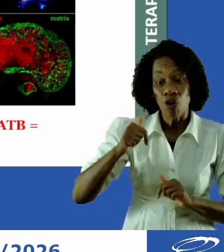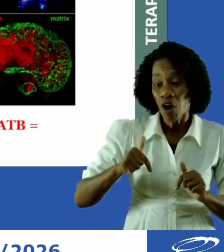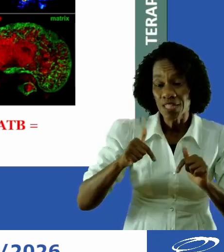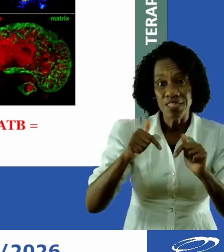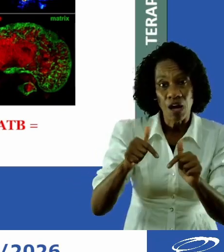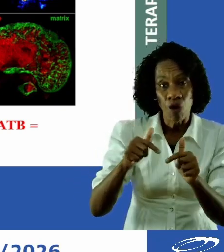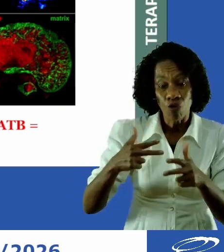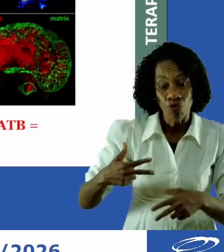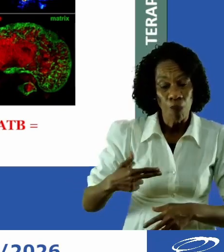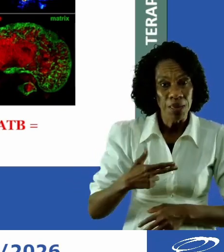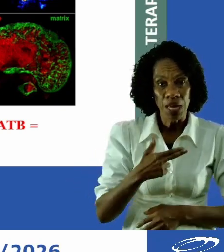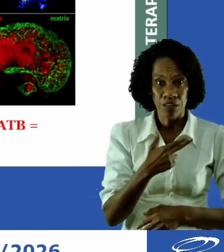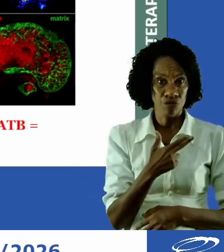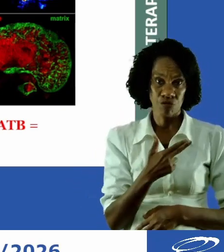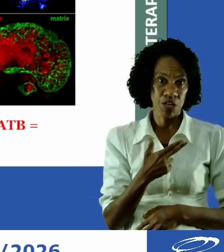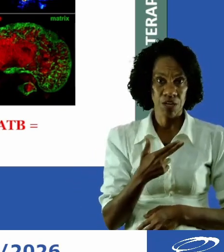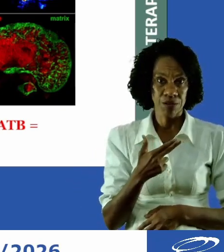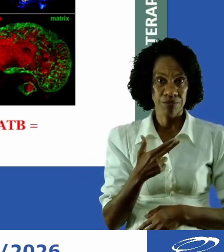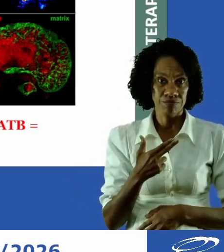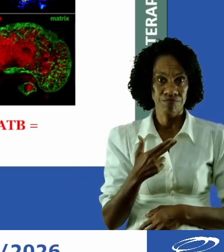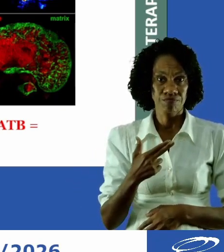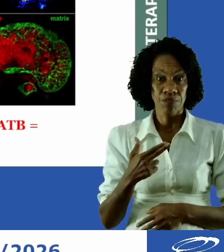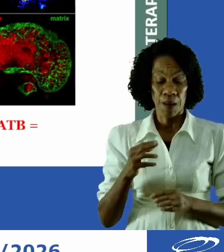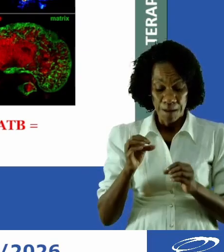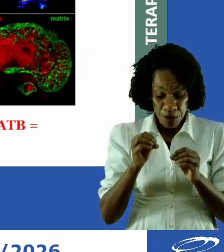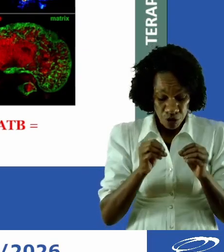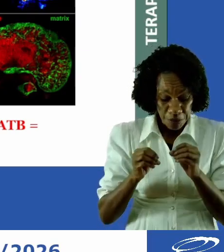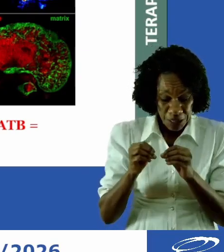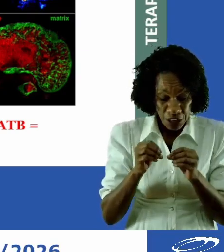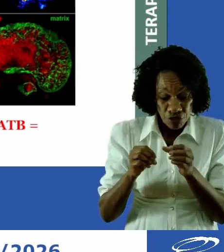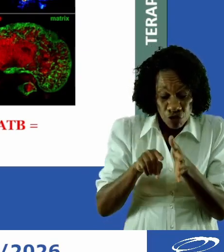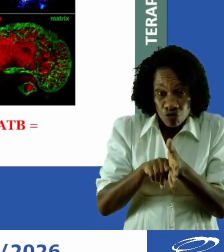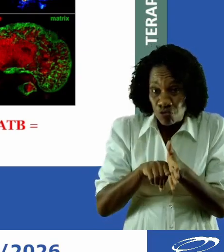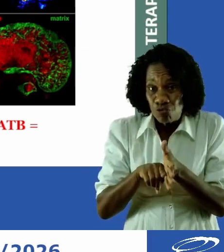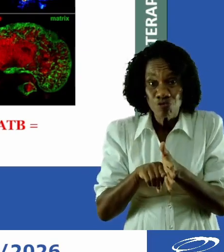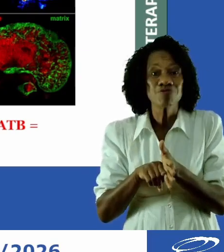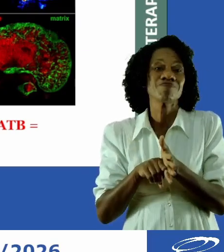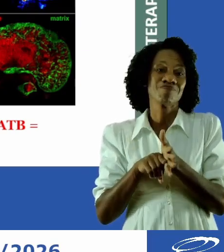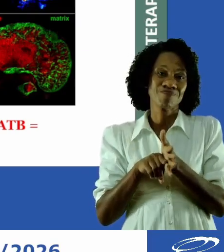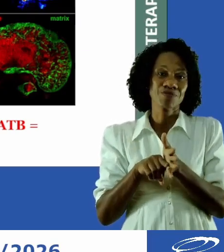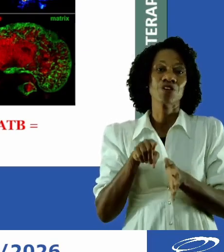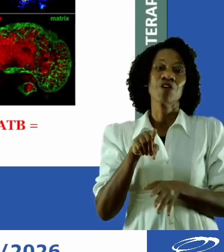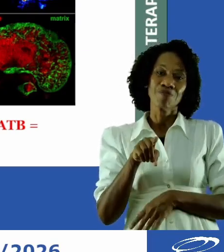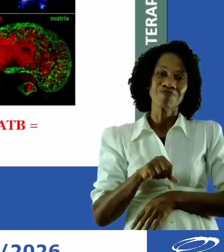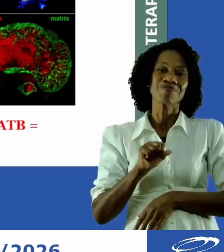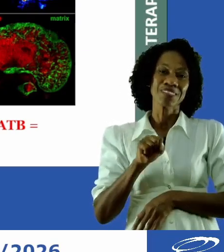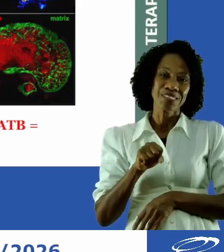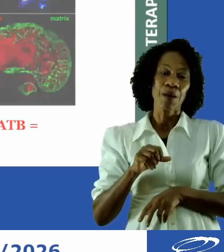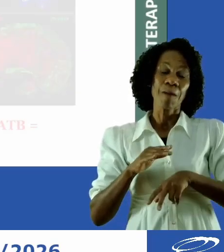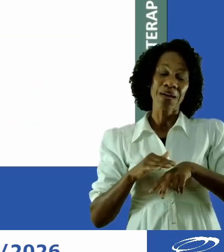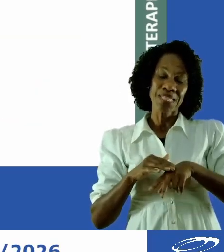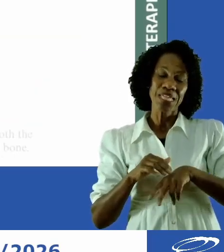operatória e a melhor expertise do ponto de vista microbiológico em terapia antimicrobiana, sim, o seu paciente pode falhar.